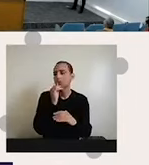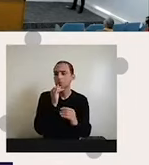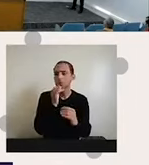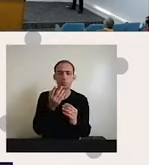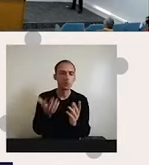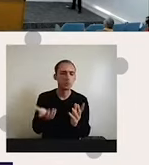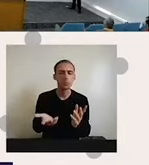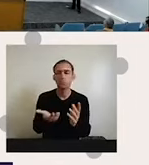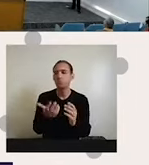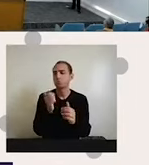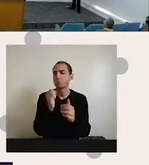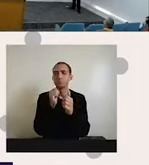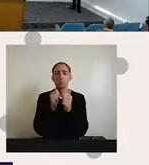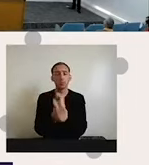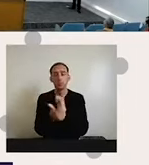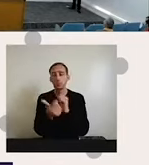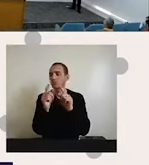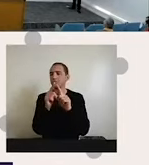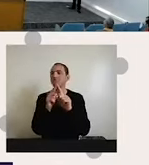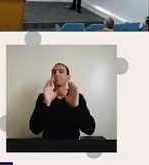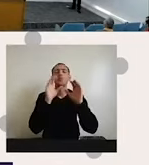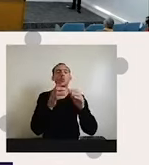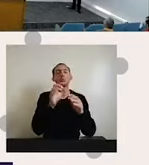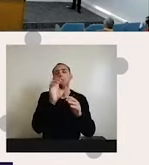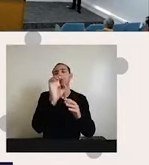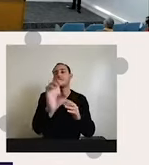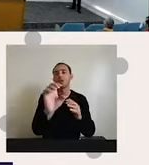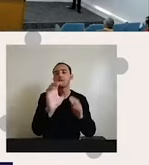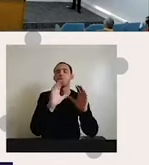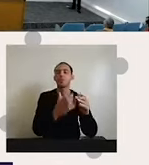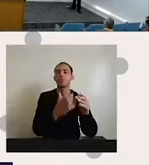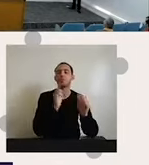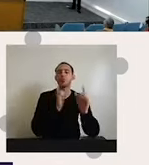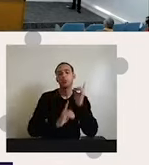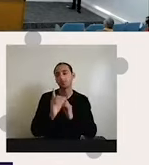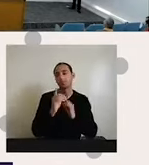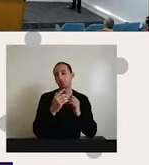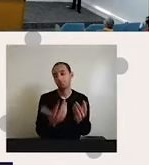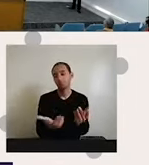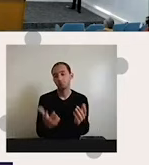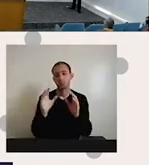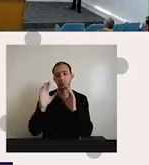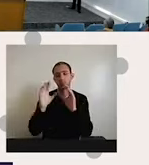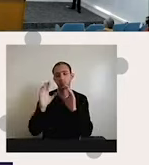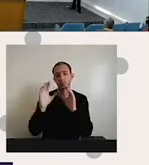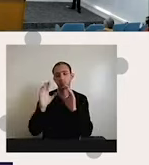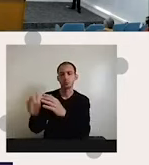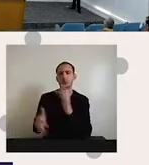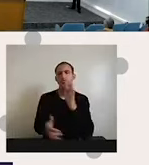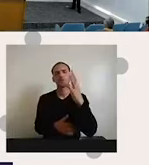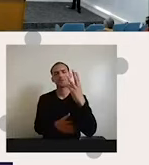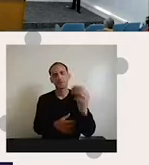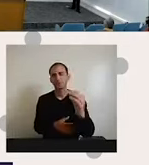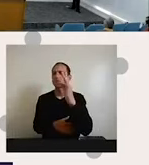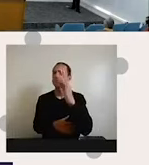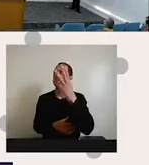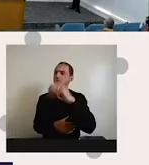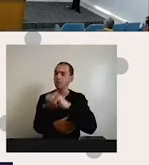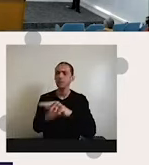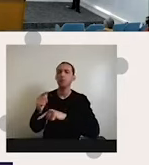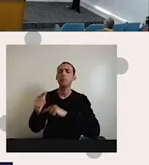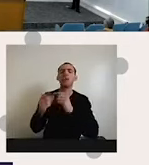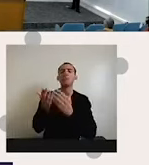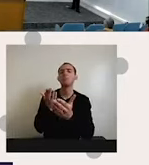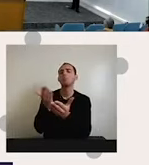F39. Os trabalhadores de serviços hospitalares. Tem como descaracterizar que um técnico de enfermagem, uma enfermeira